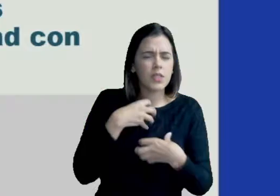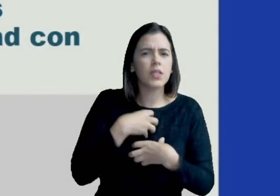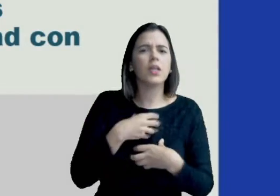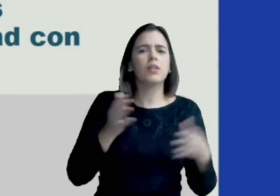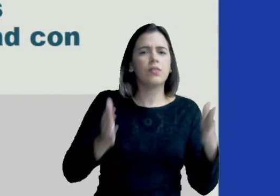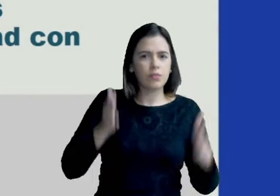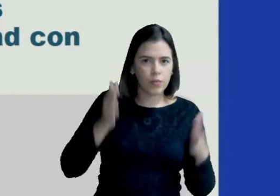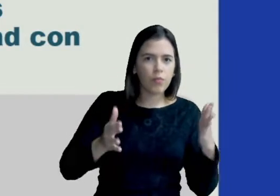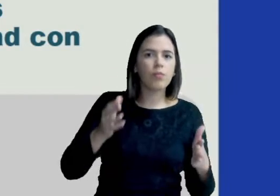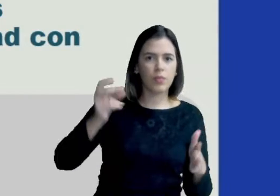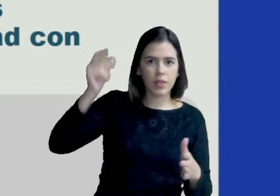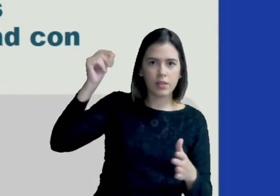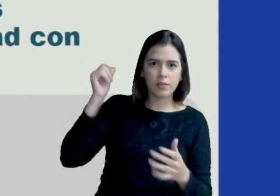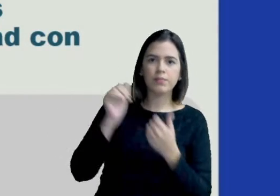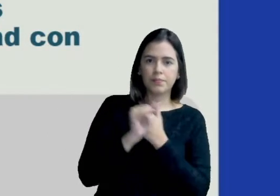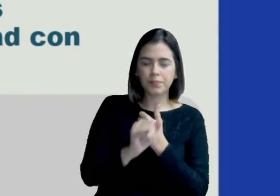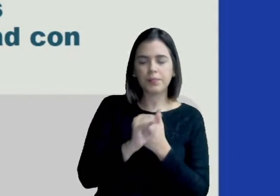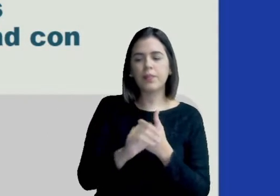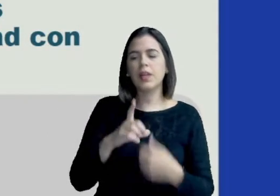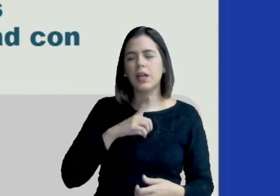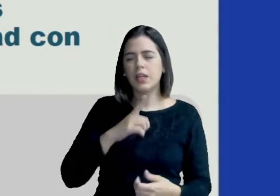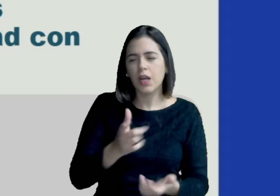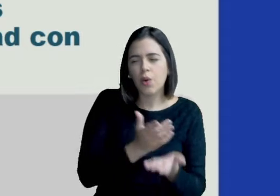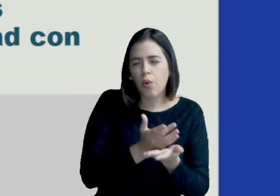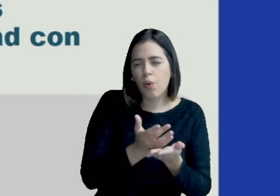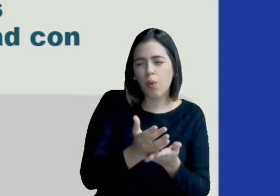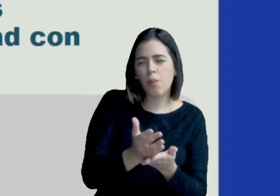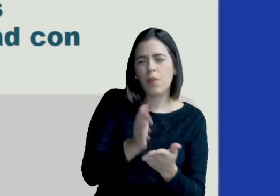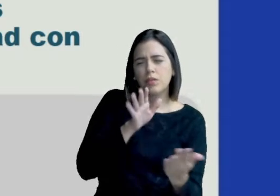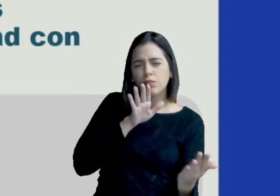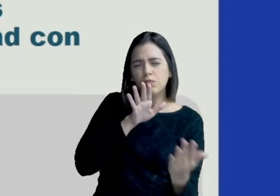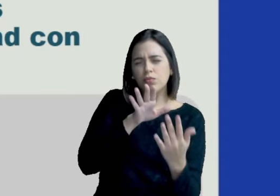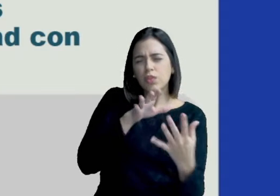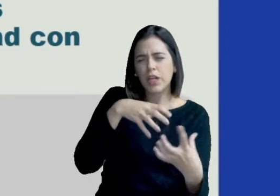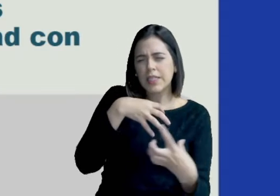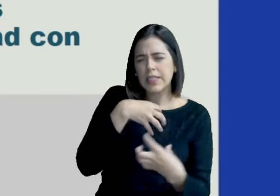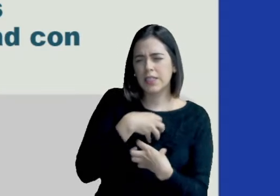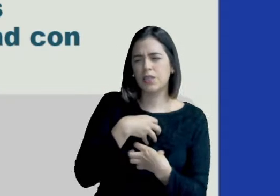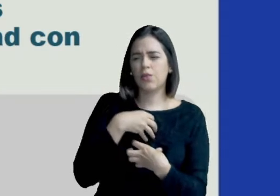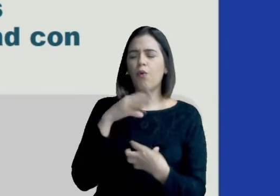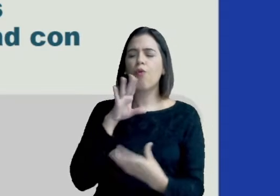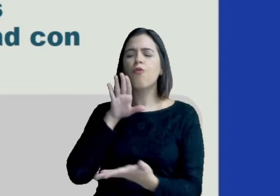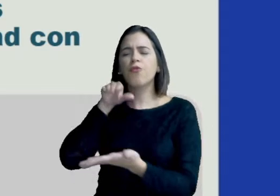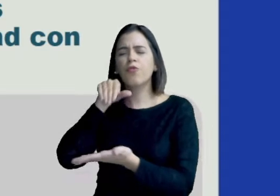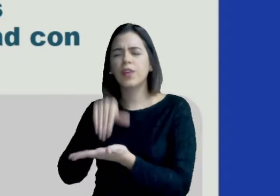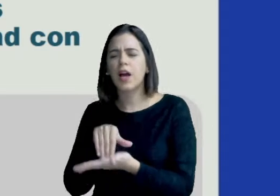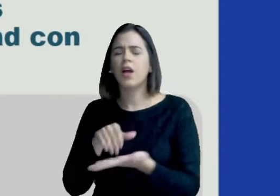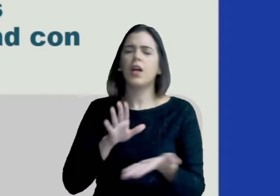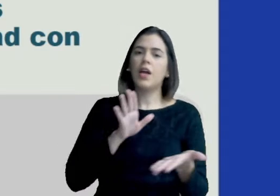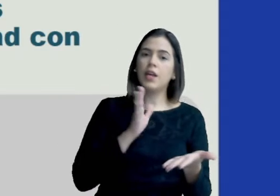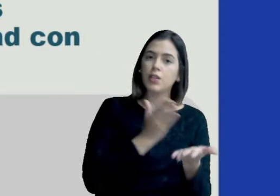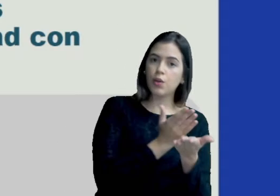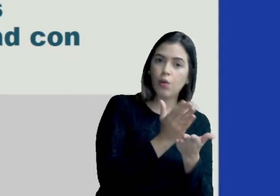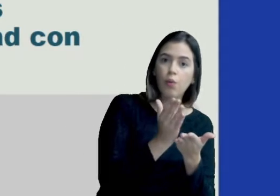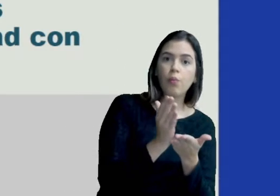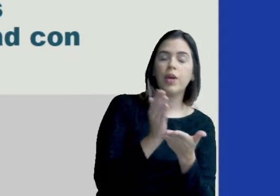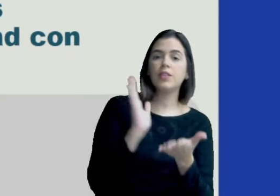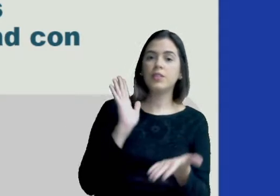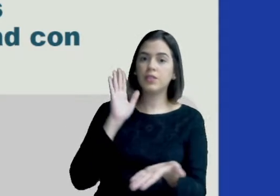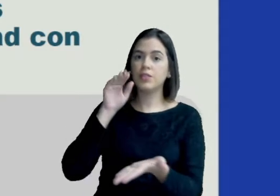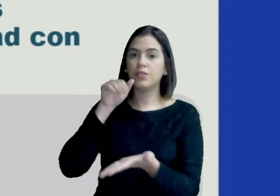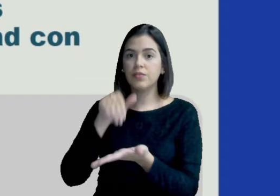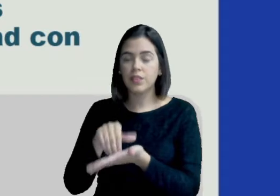crônica. Tiene un comienzo impactante, siempre ligado con un final. Entre comienzo y final